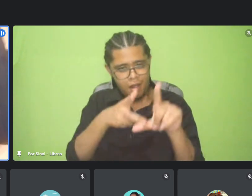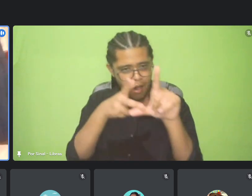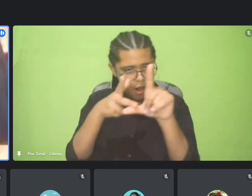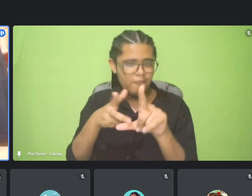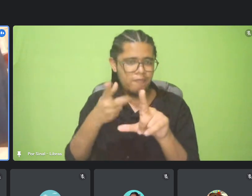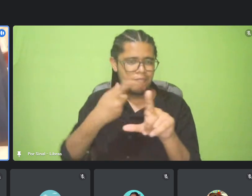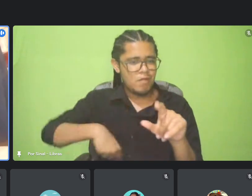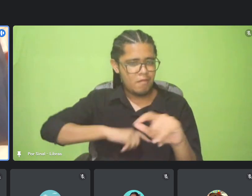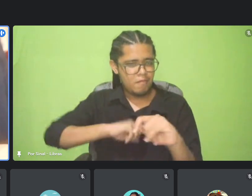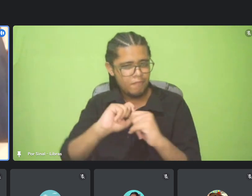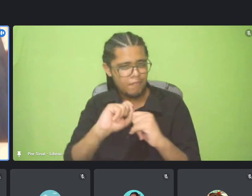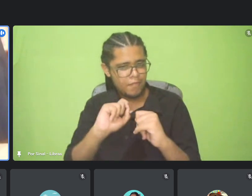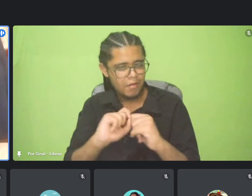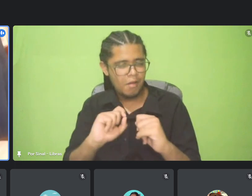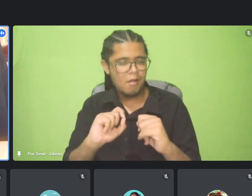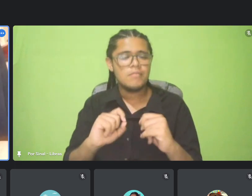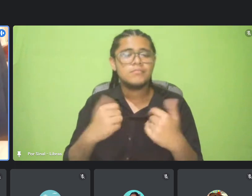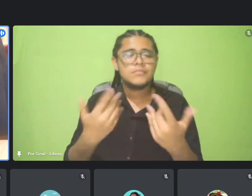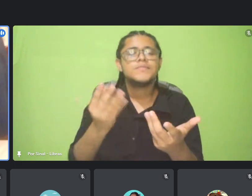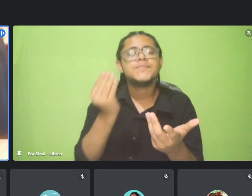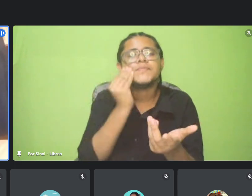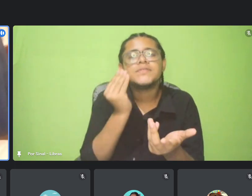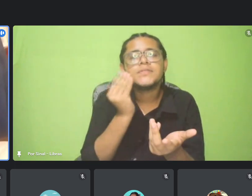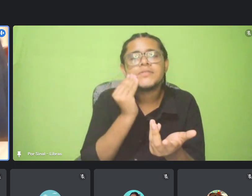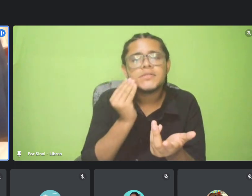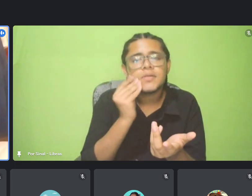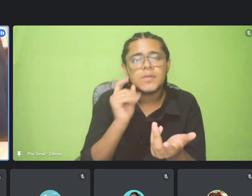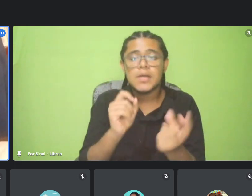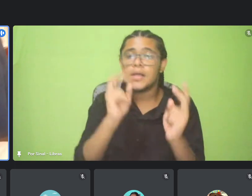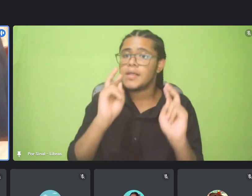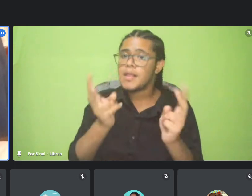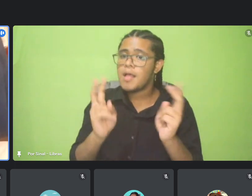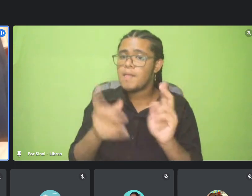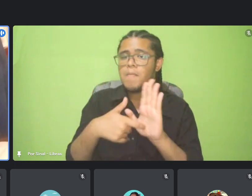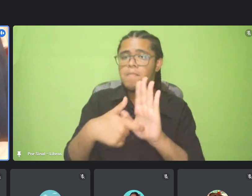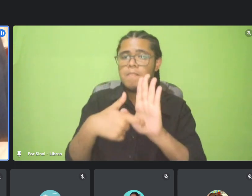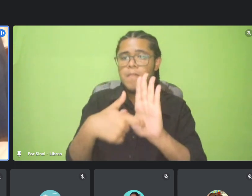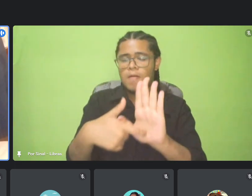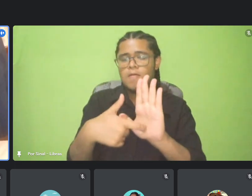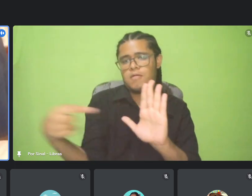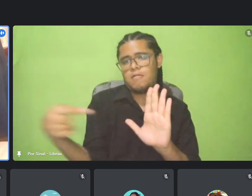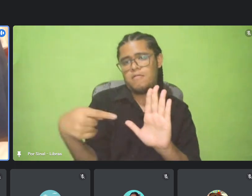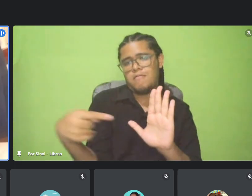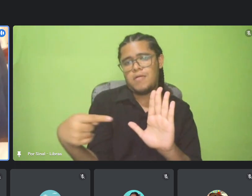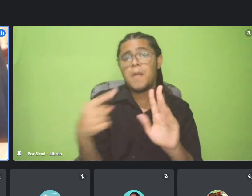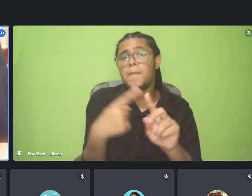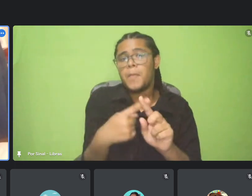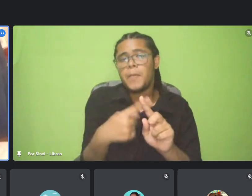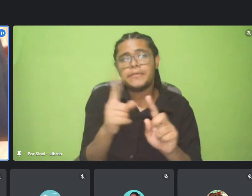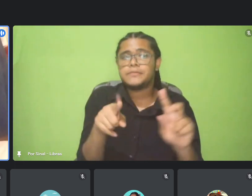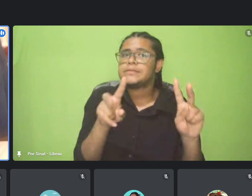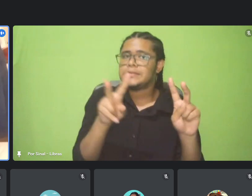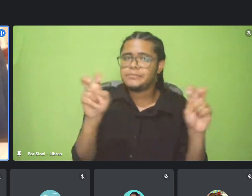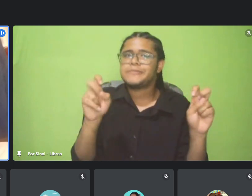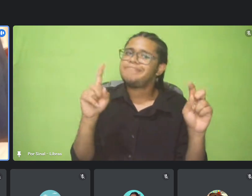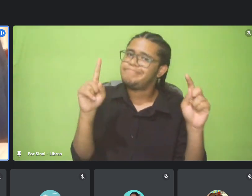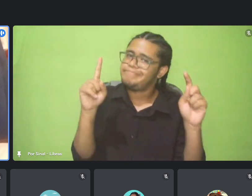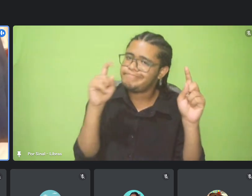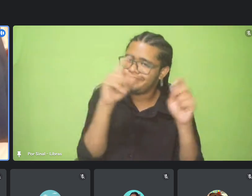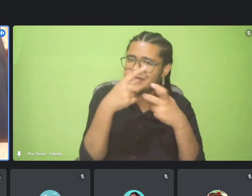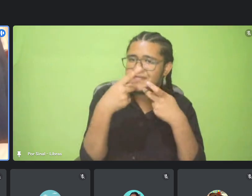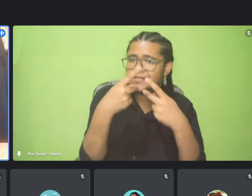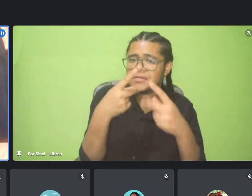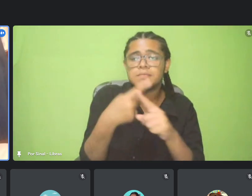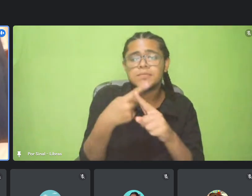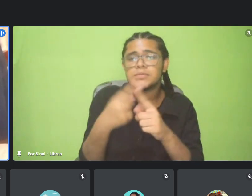e a gente tenta, nesse sentido, sempre abordar essa questão, porque é um tema um pouco delicado de se falar, porque algumas pessoas ainda